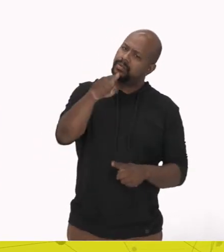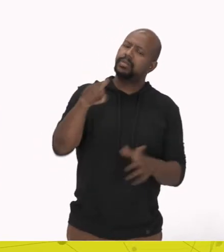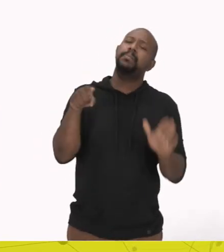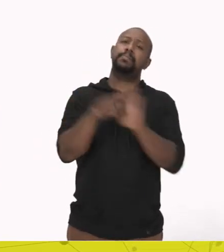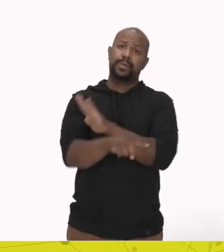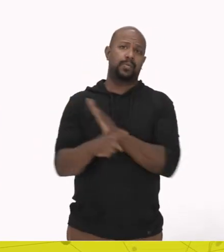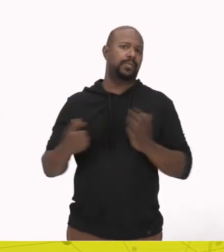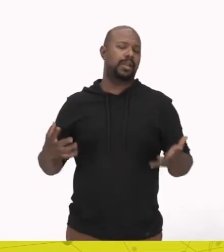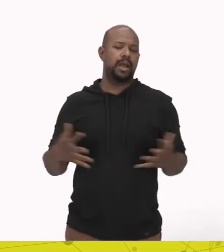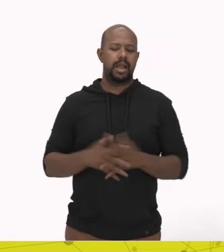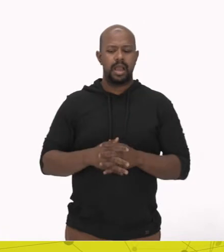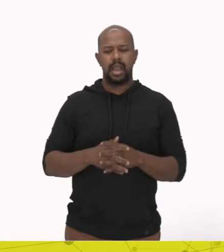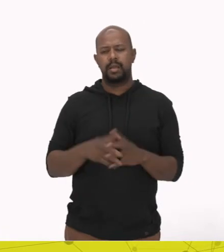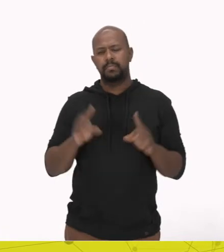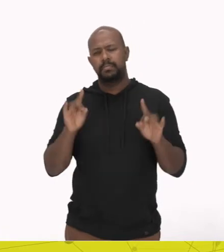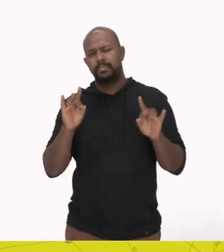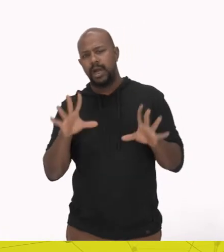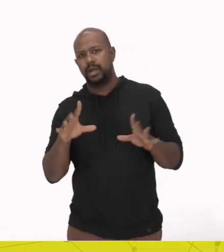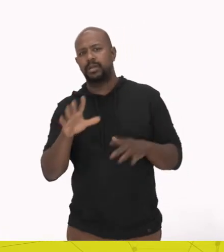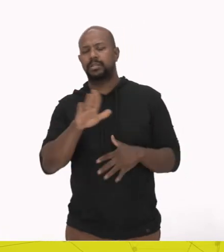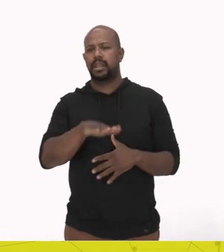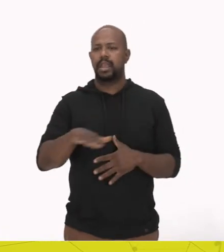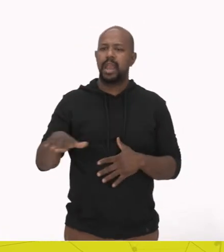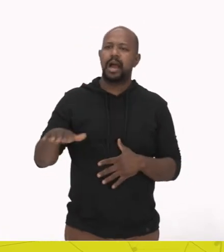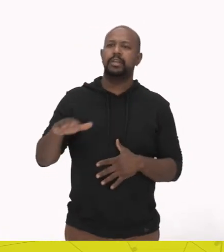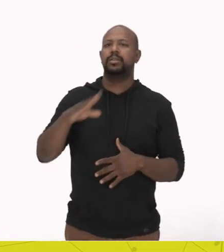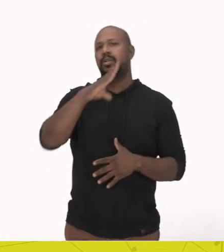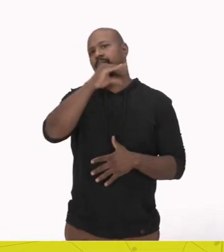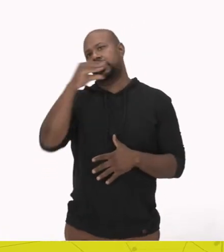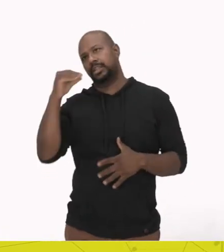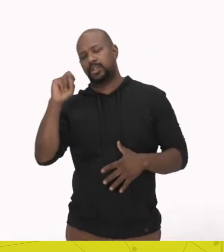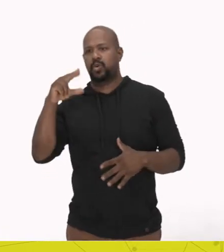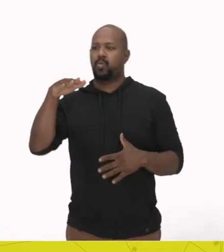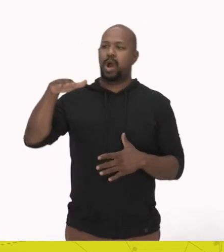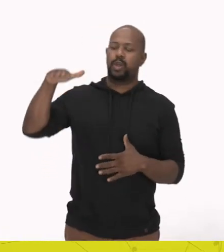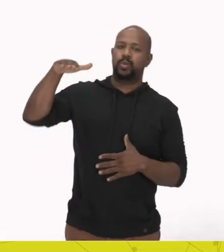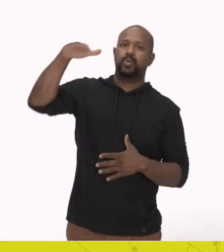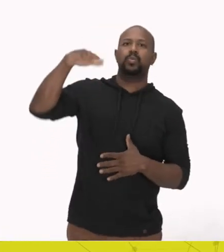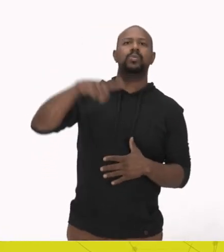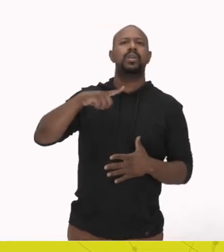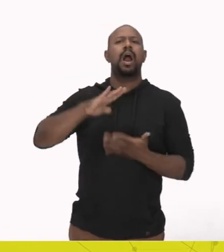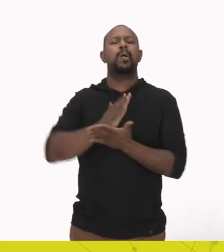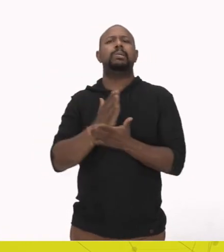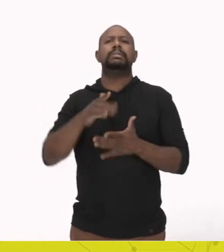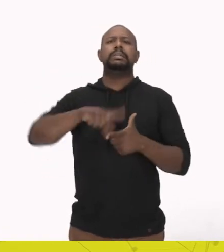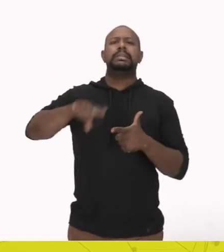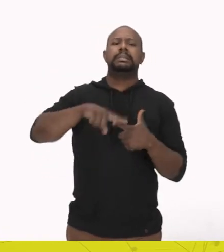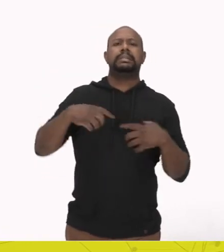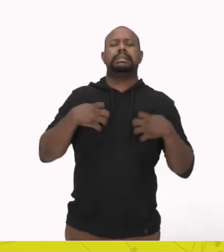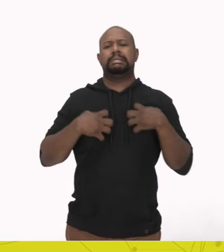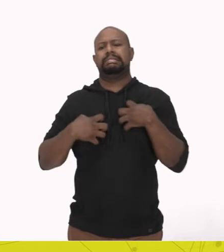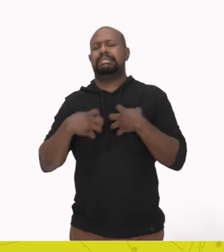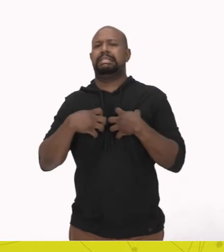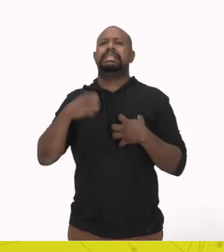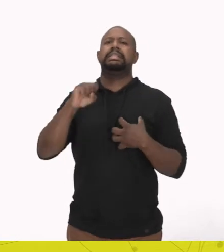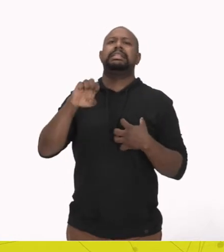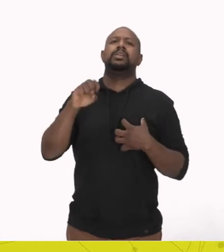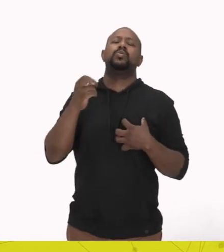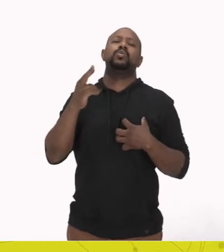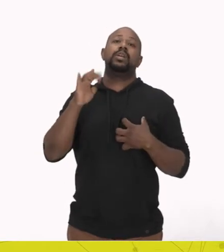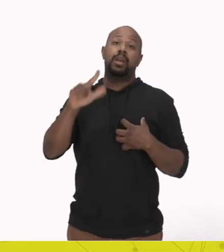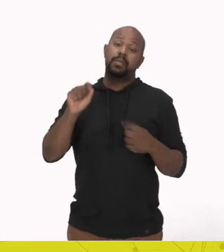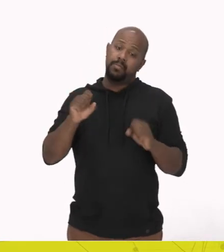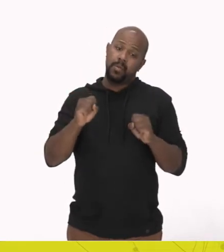importante você perguntar, descobrir se a criança, o adolescente ou o adulto tem alguma questão de ordem